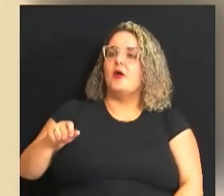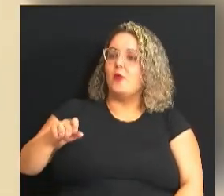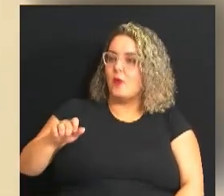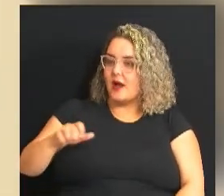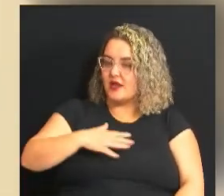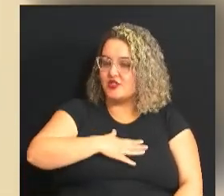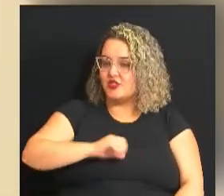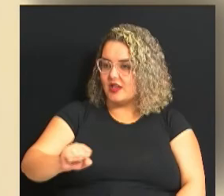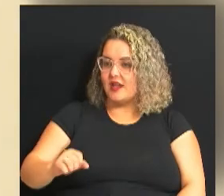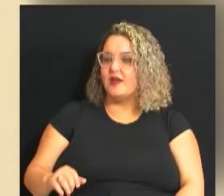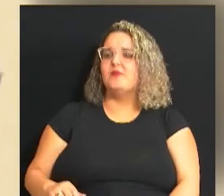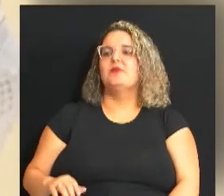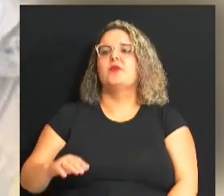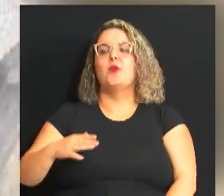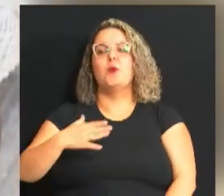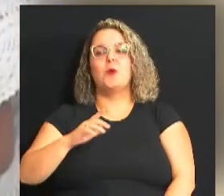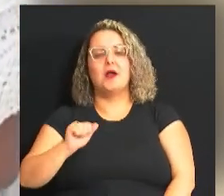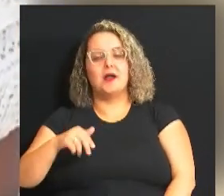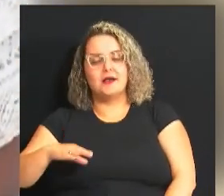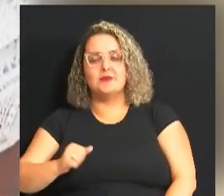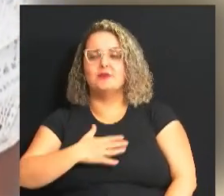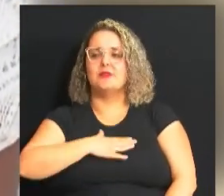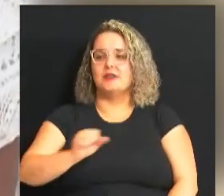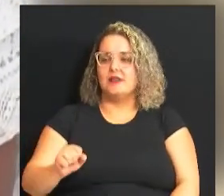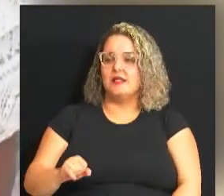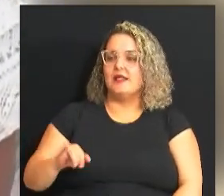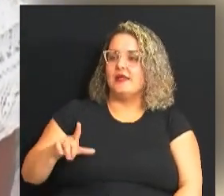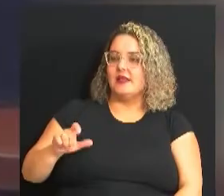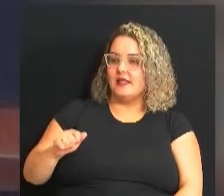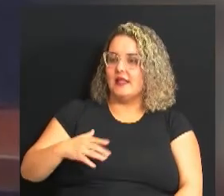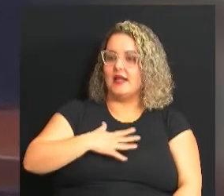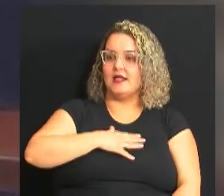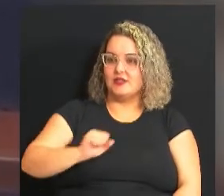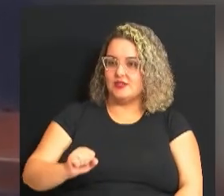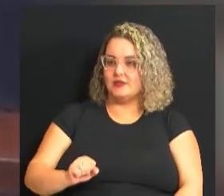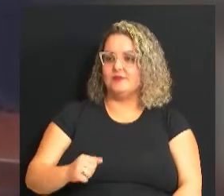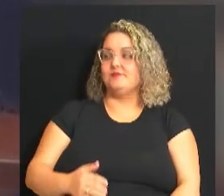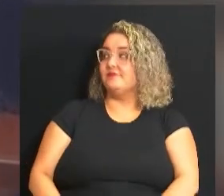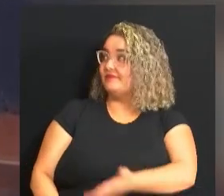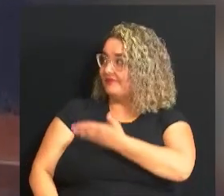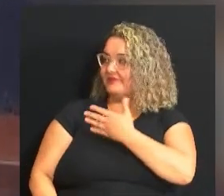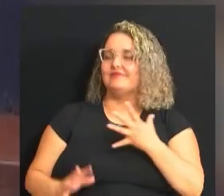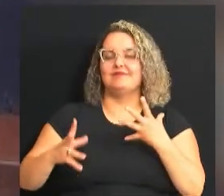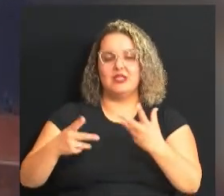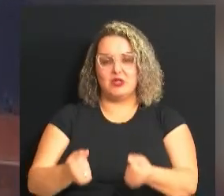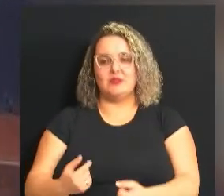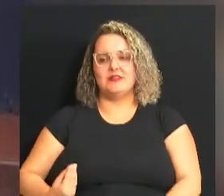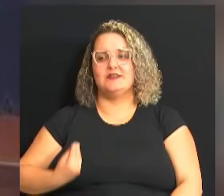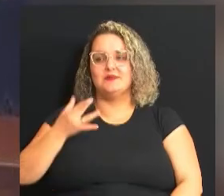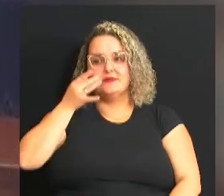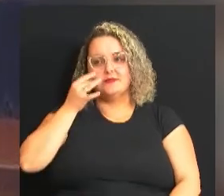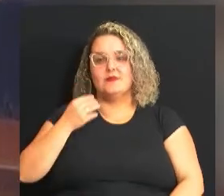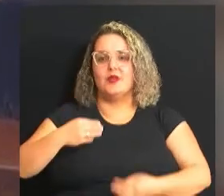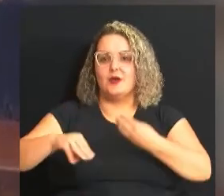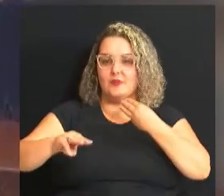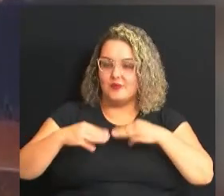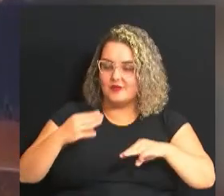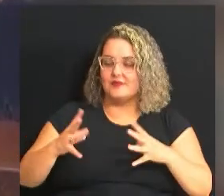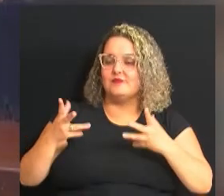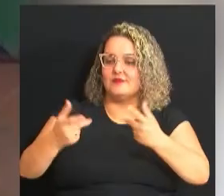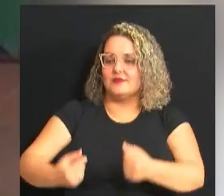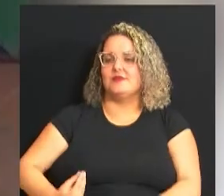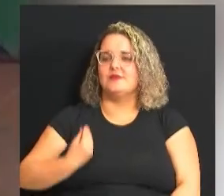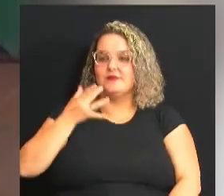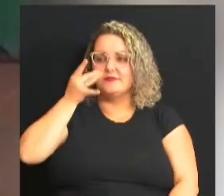Honório, Ogando Axé, e a Ialaxé Fabiana de Oxóssi. O evento encerrou com música cantada por todos os